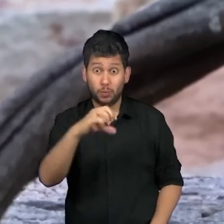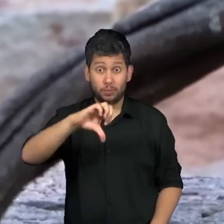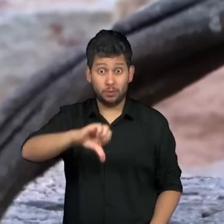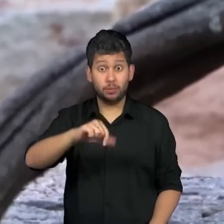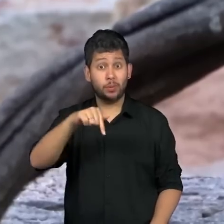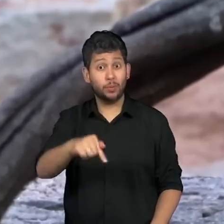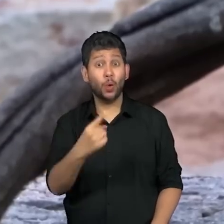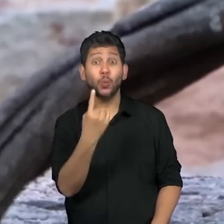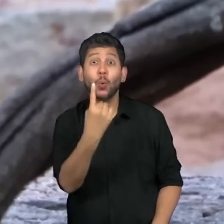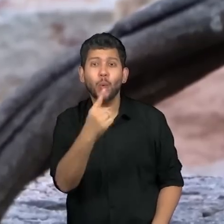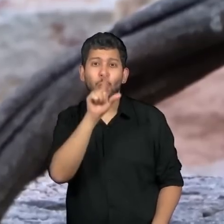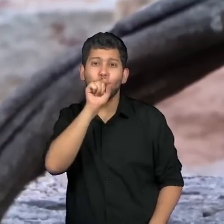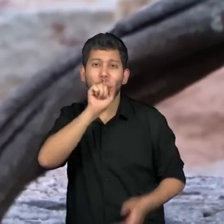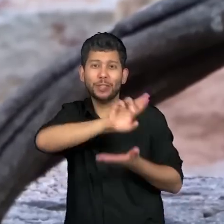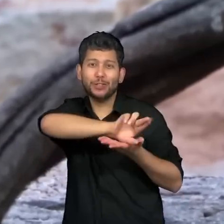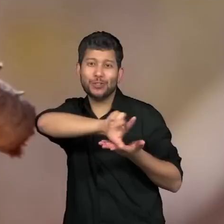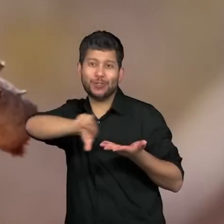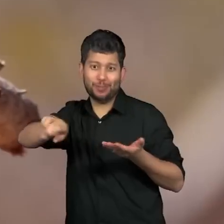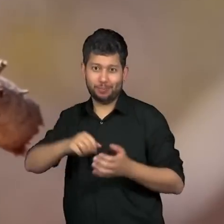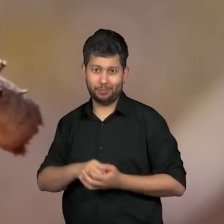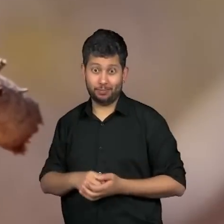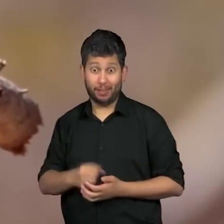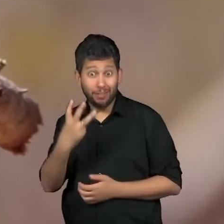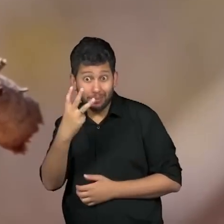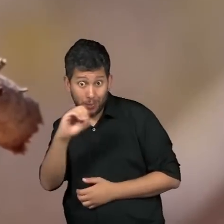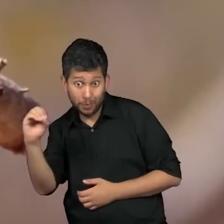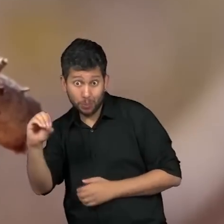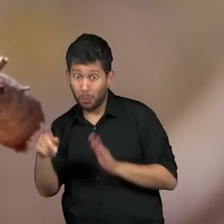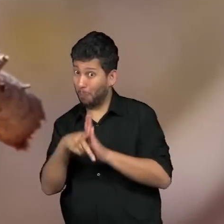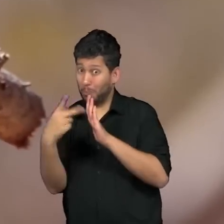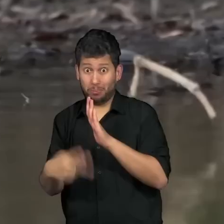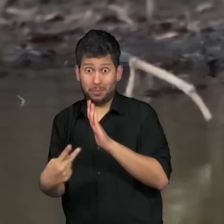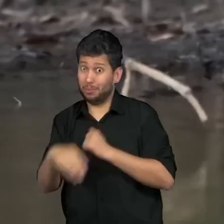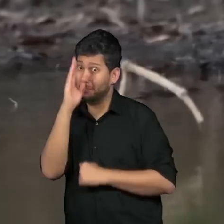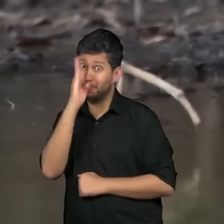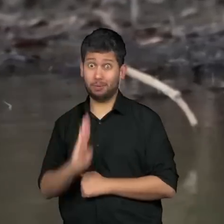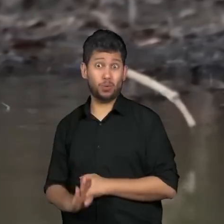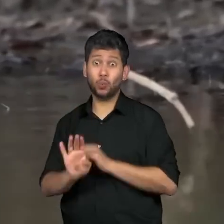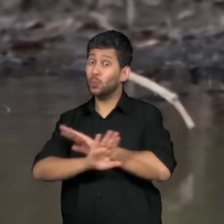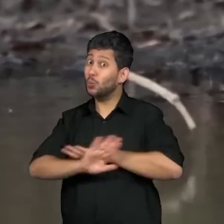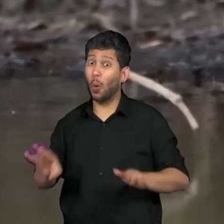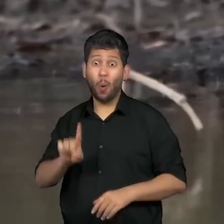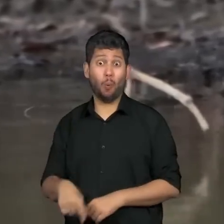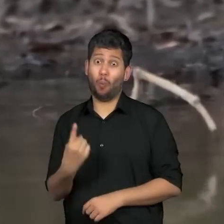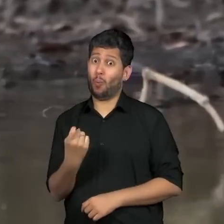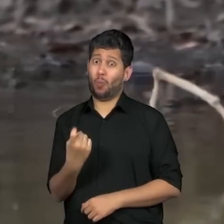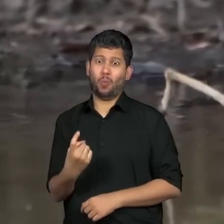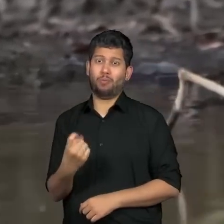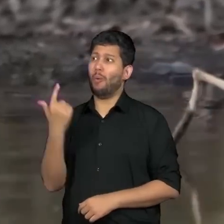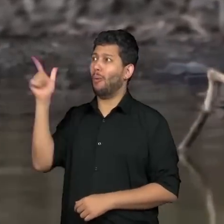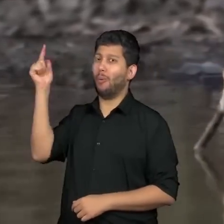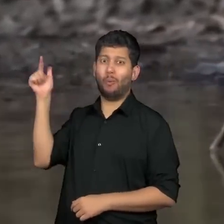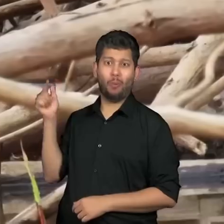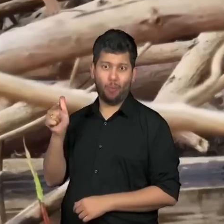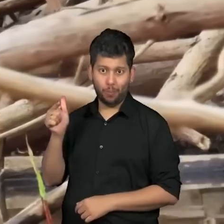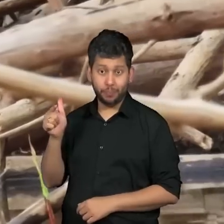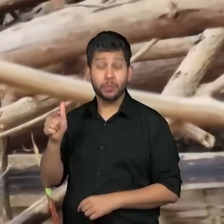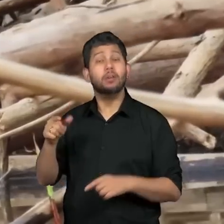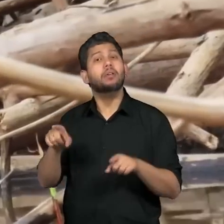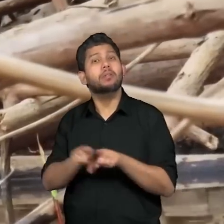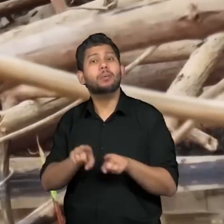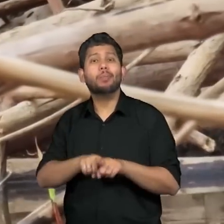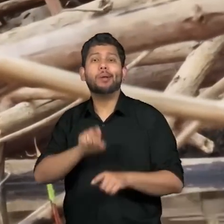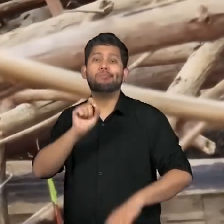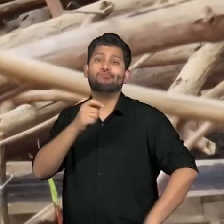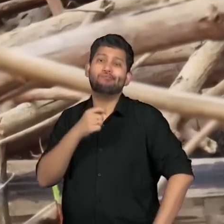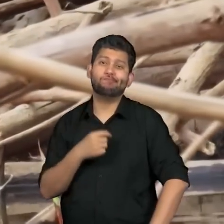1.971 espécies, quase 300 delas endêmicas, quer dizer, só ocorrem no Brasil. E o mais